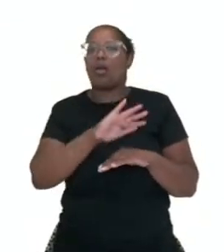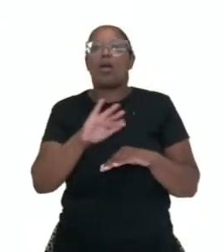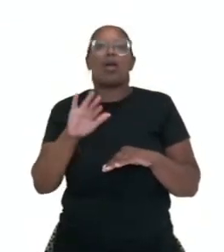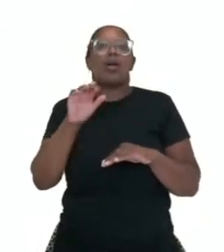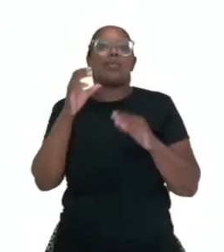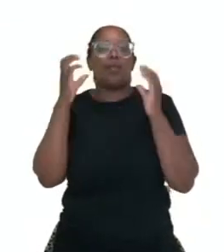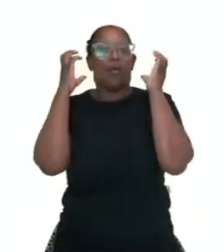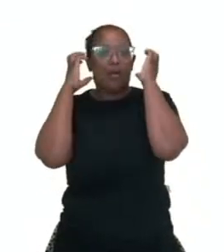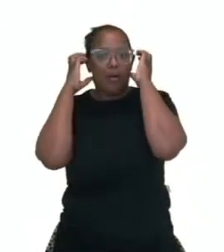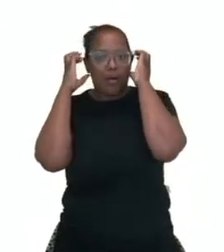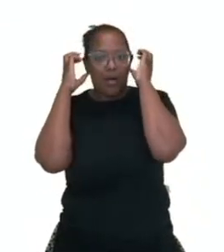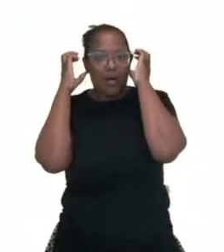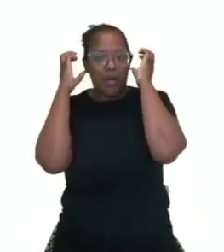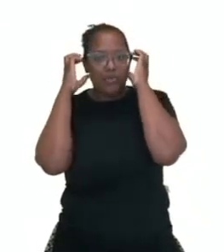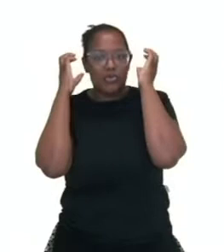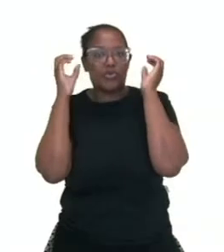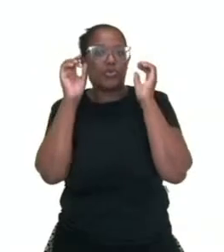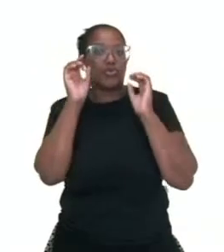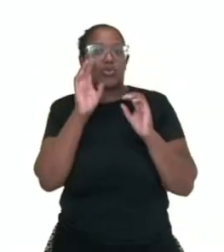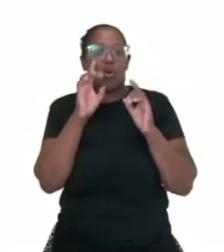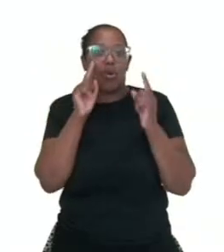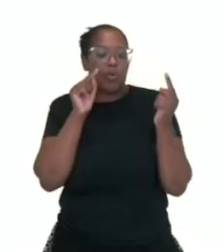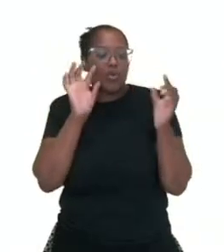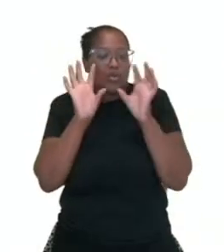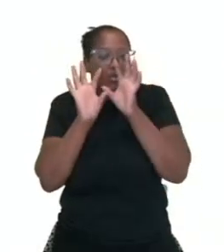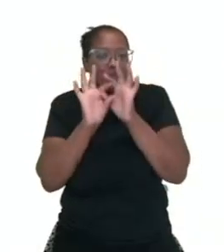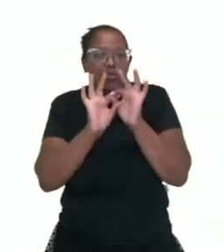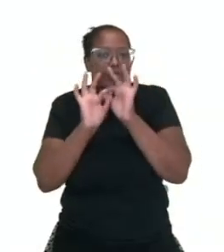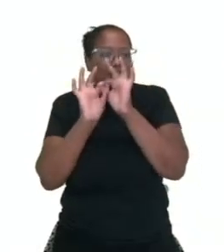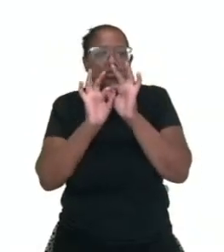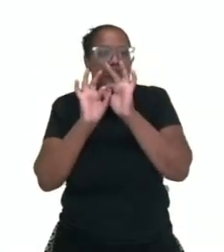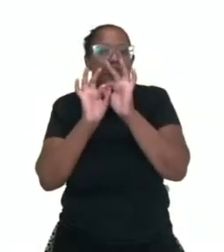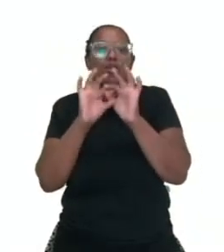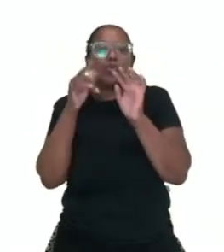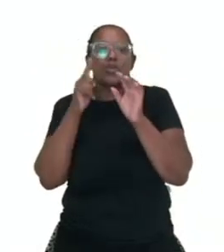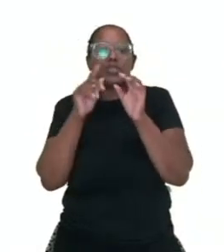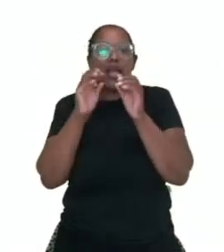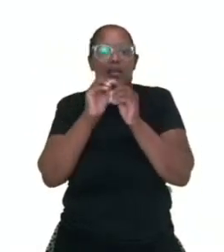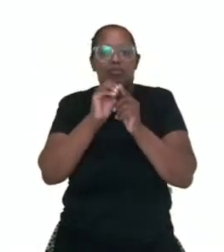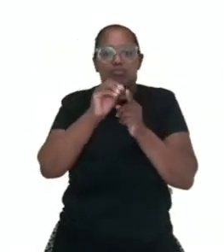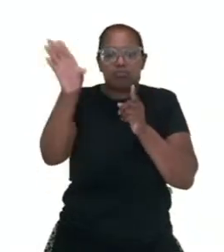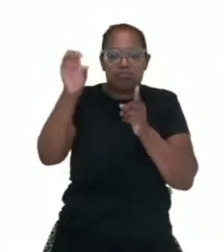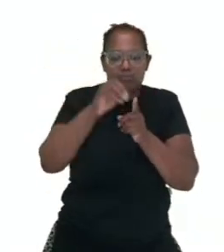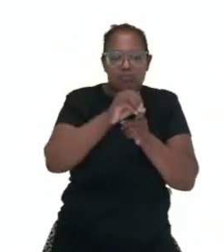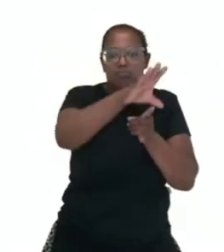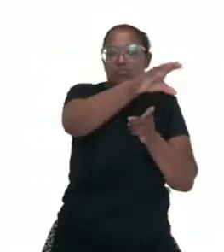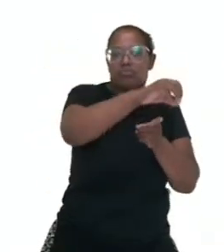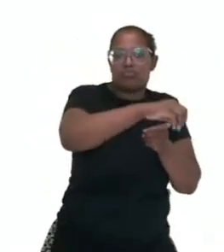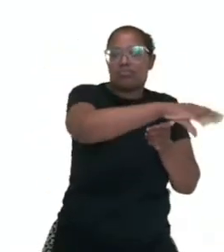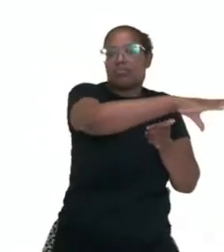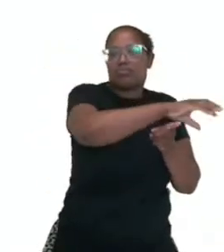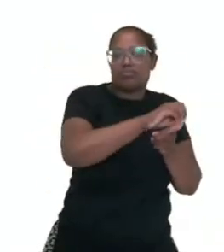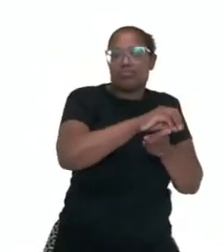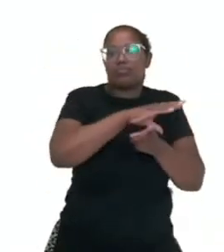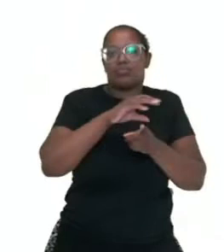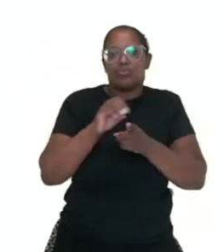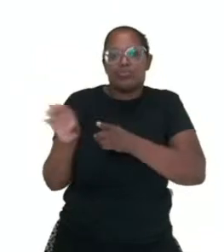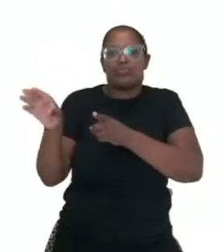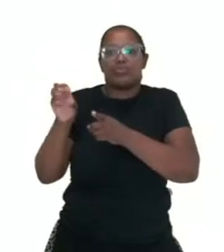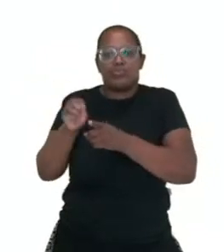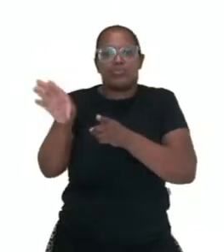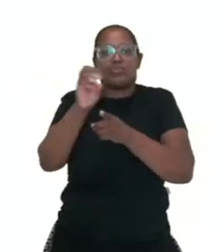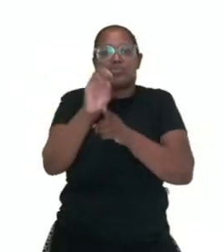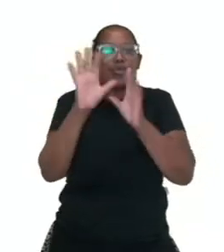torre, ela tem um campo que ela consegue abranger. Esse campo abrangido pela